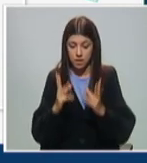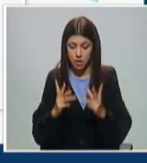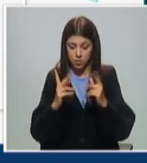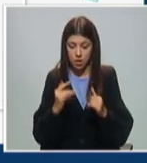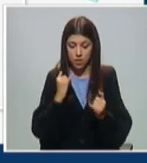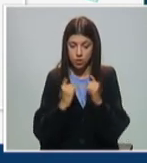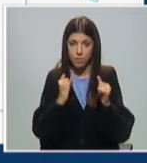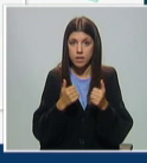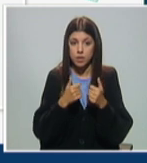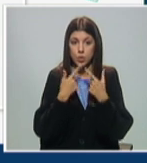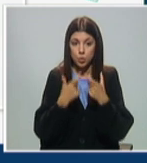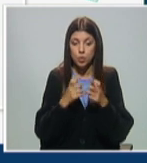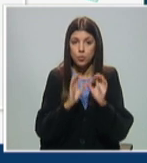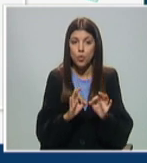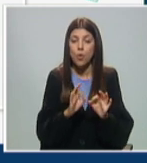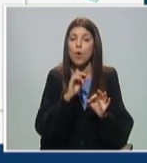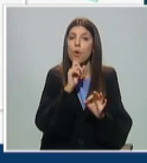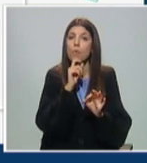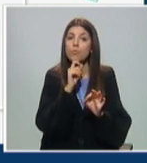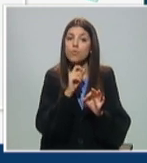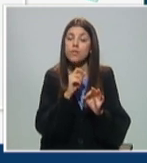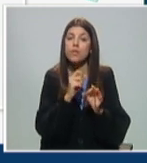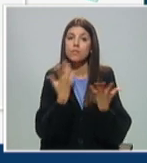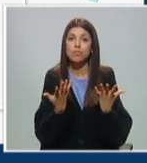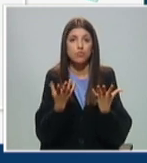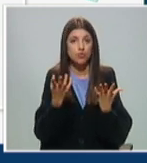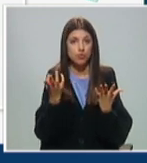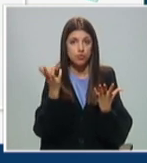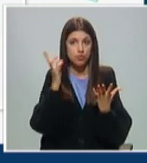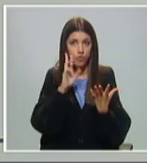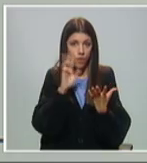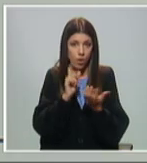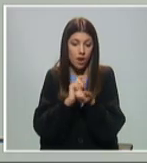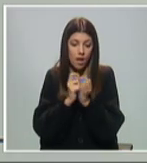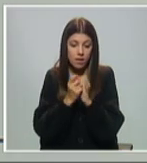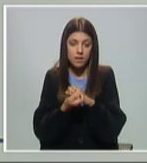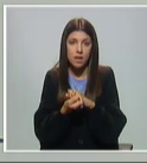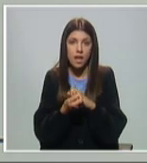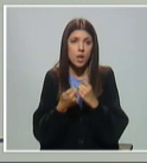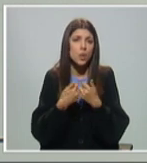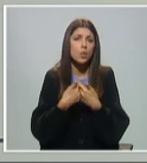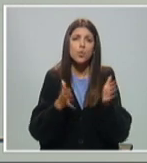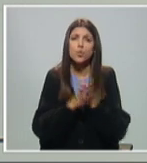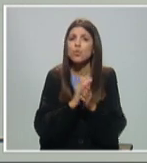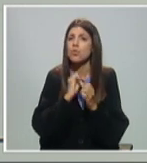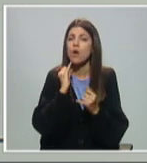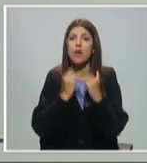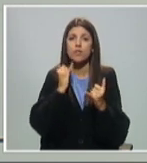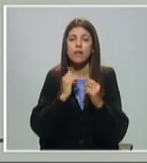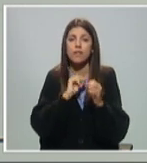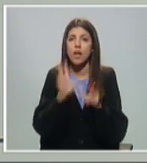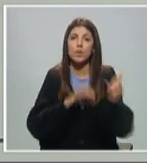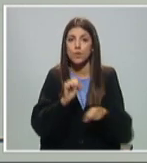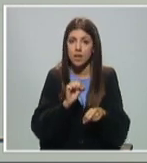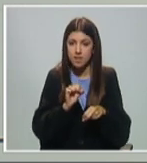alterar qualquer dado da tabela original, que todos os outros são atualizados de uma forma automática. Não precisamos